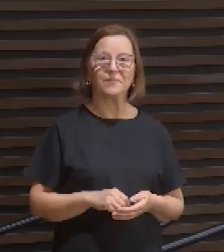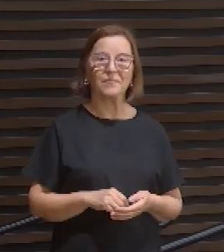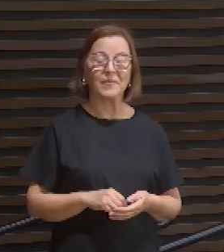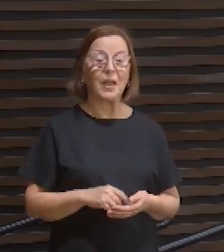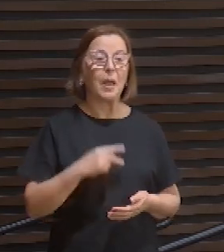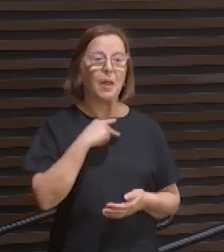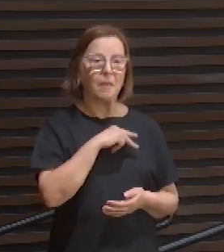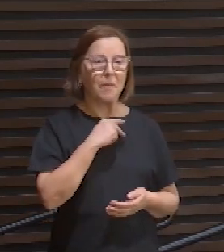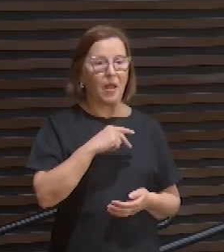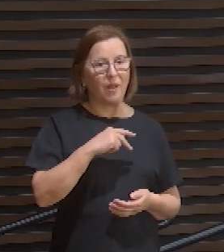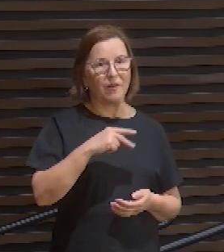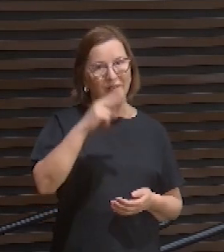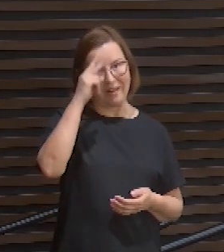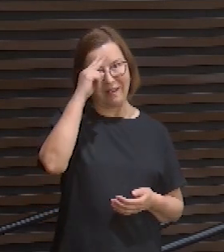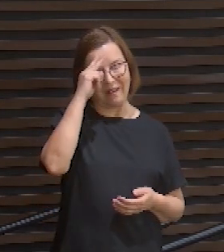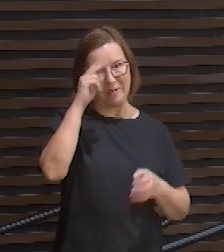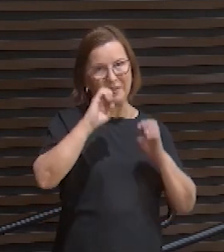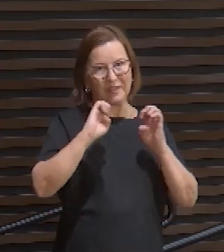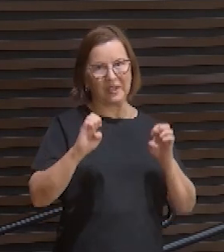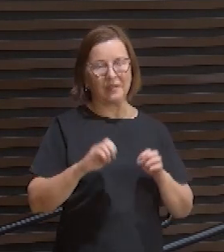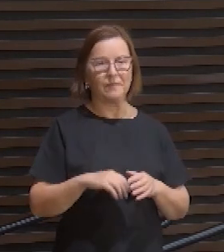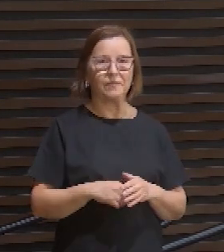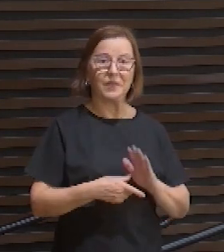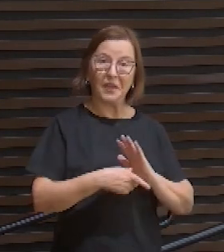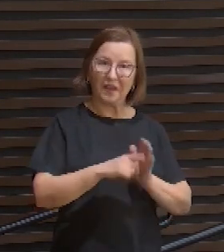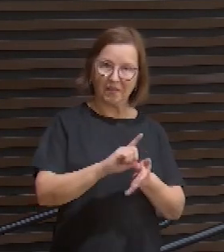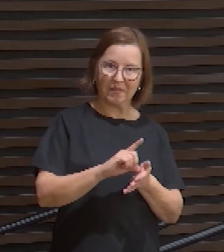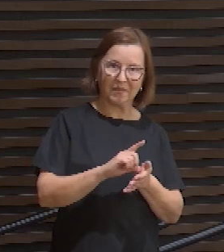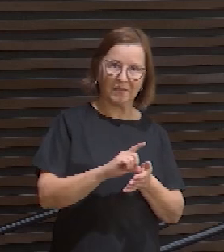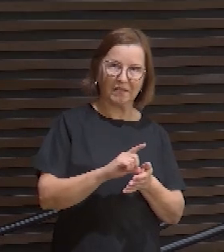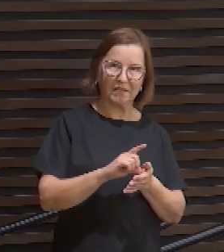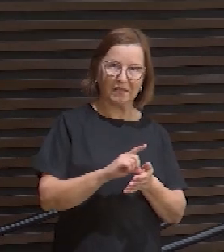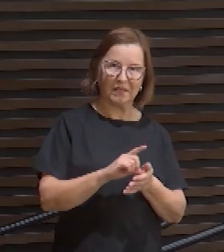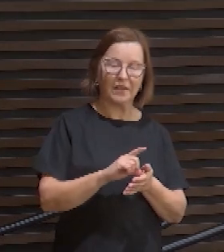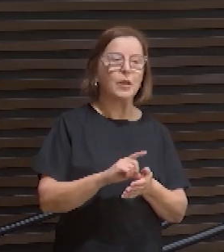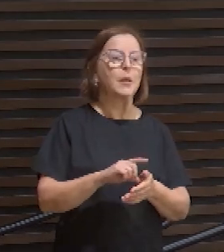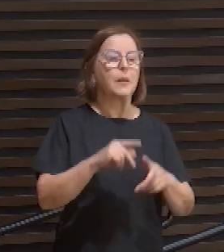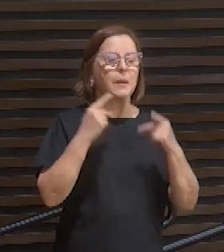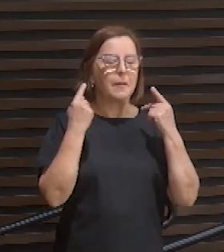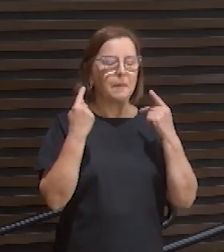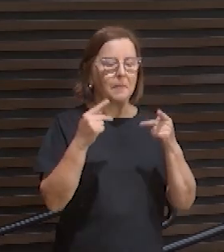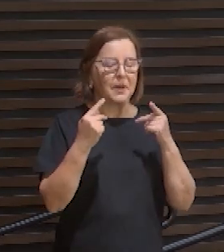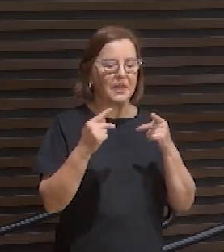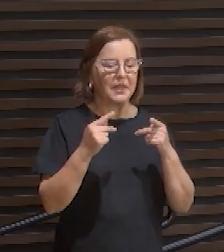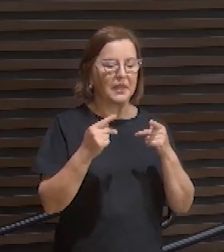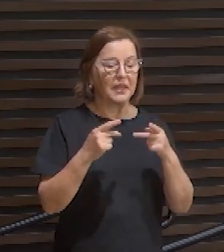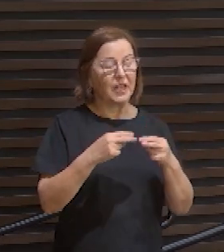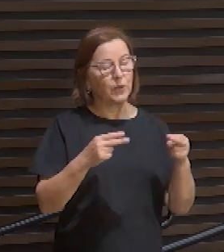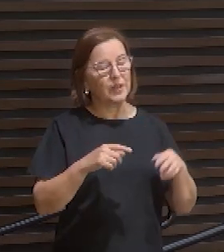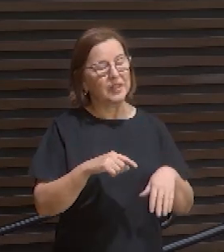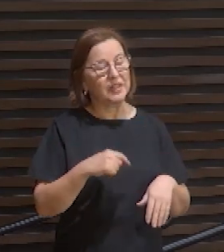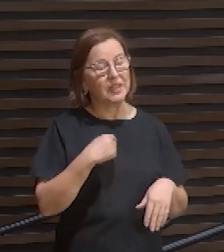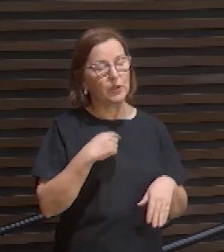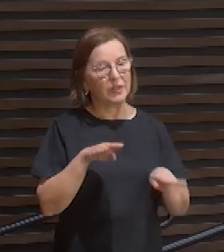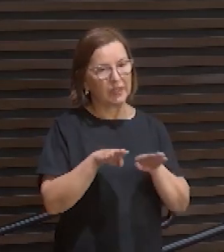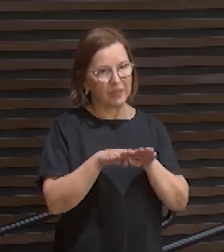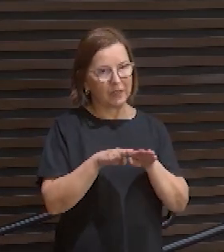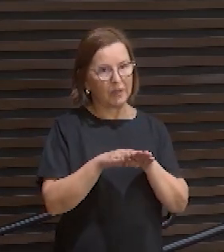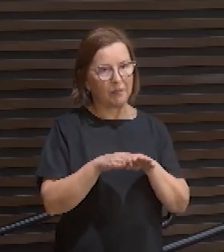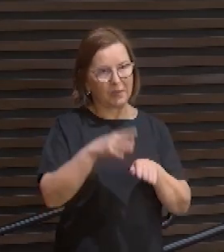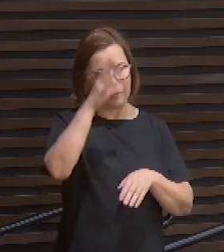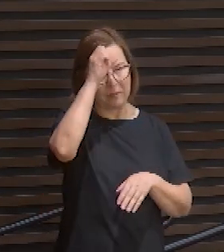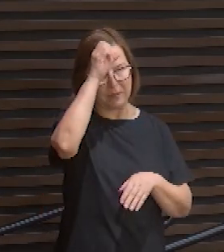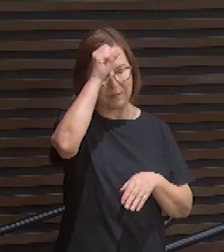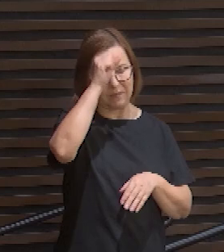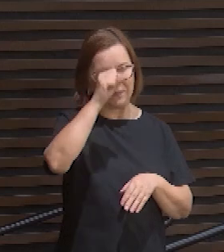Evangelho. Vamos lá. Antes de tudo, vos entreguei o que também recebi, que Cristo morreu pelos